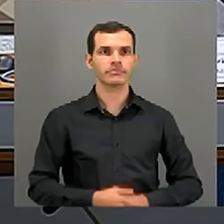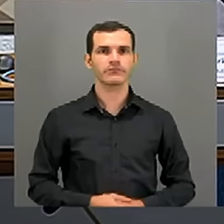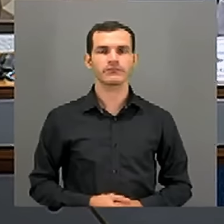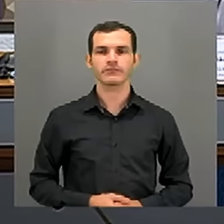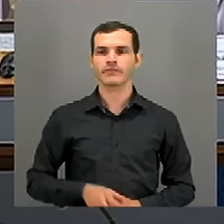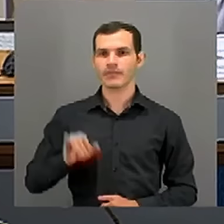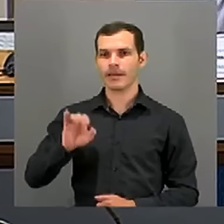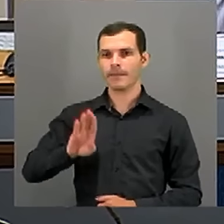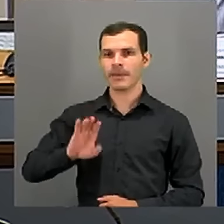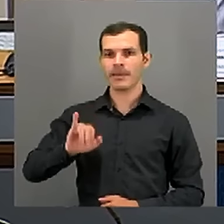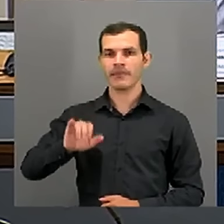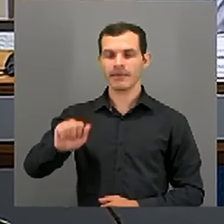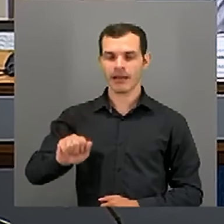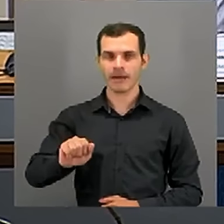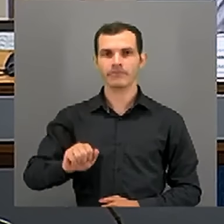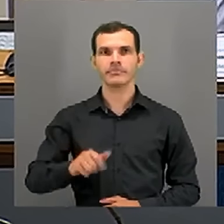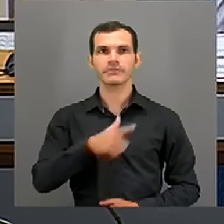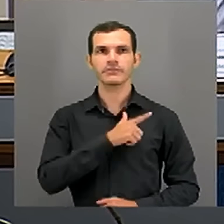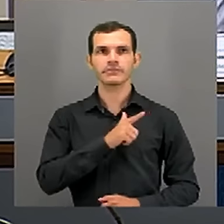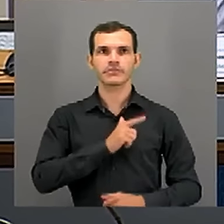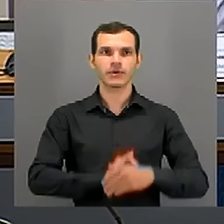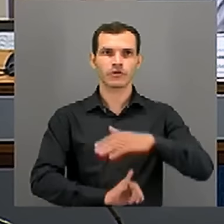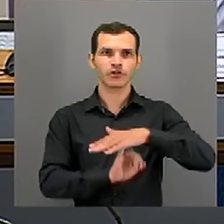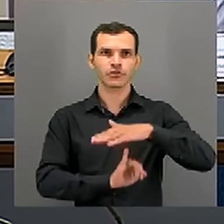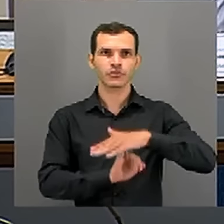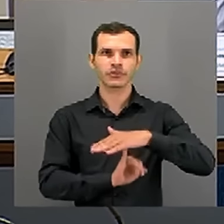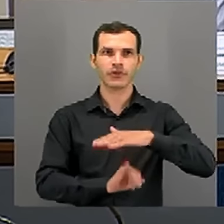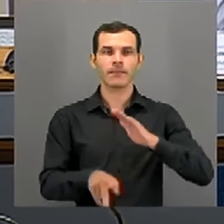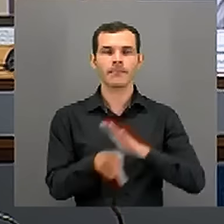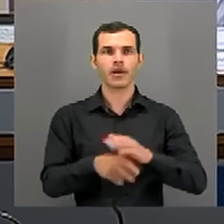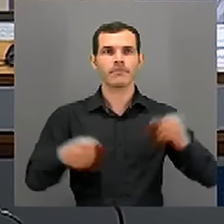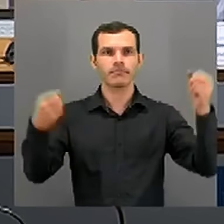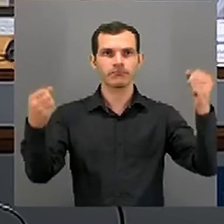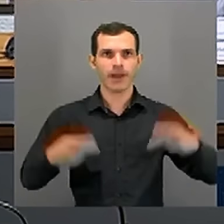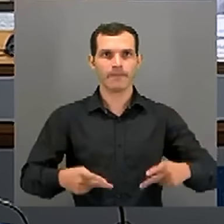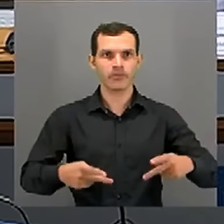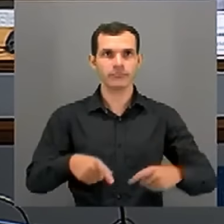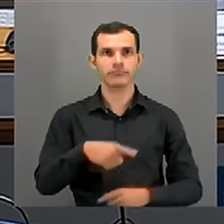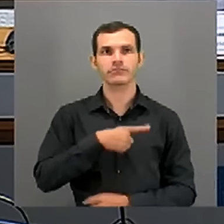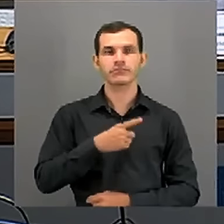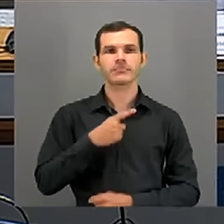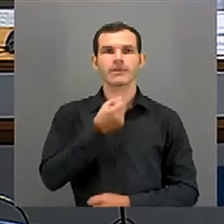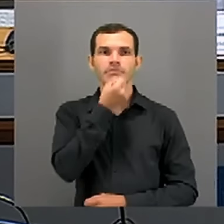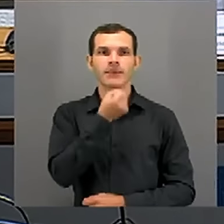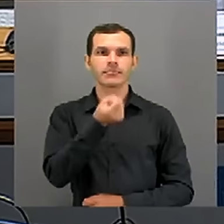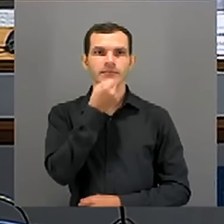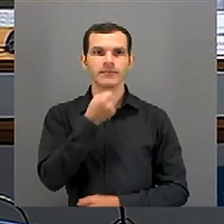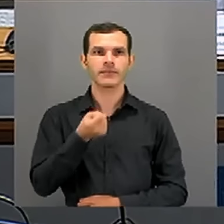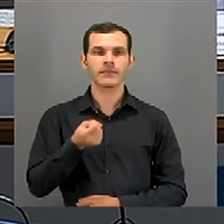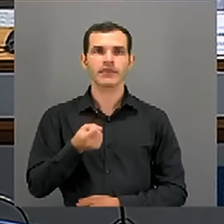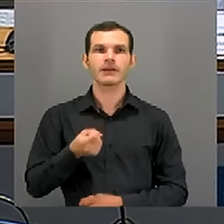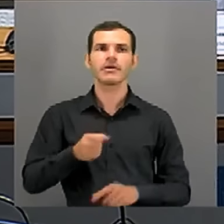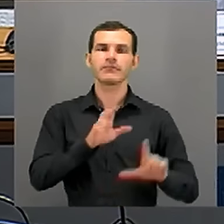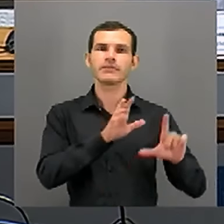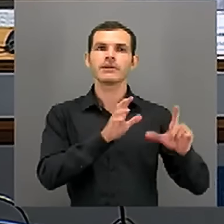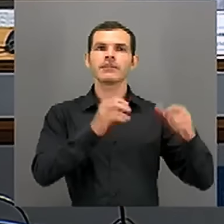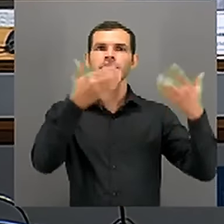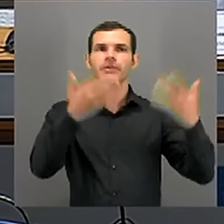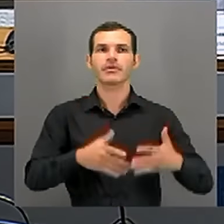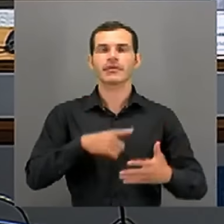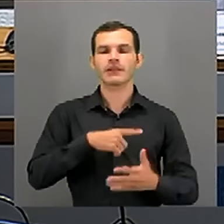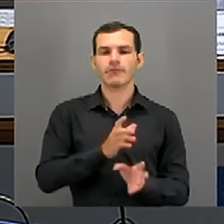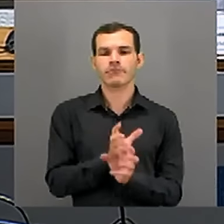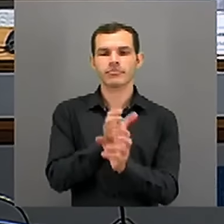IBIA, uma entidade de integridade em aposta. Segundo reportagem do The Sun, houve um ganho total de 100 mil